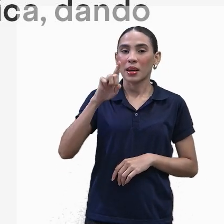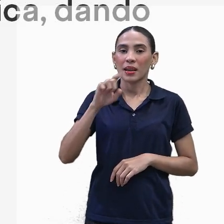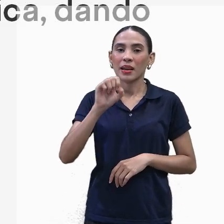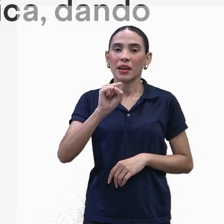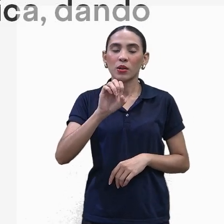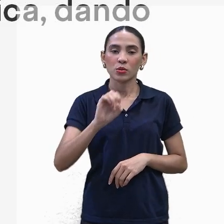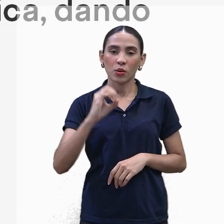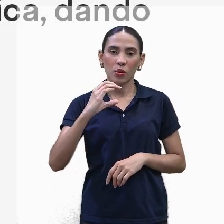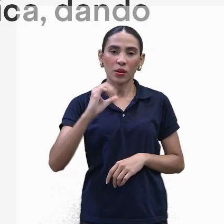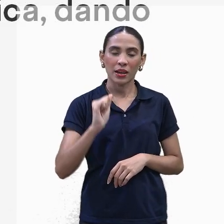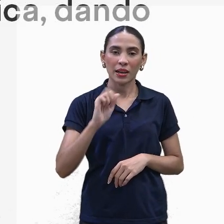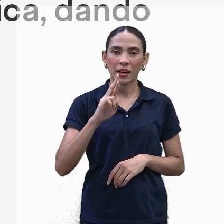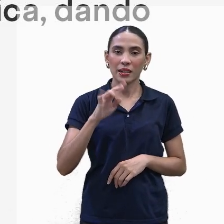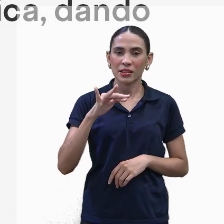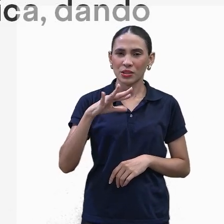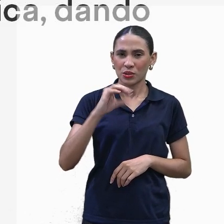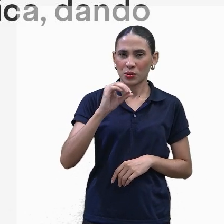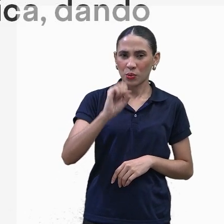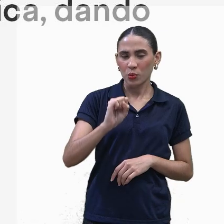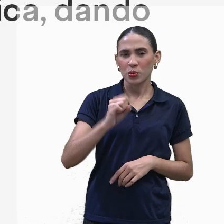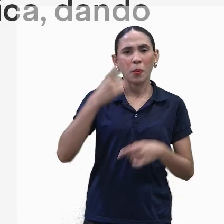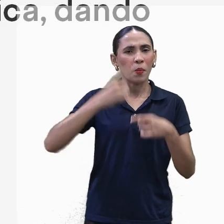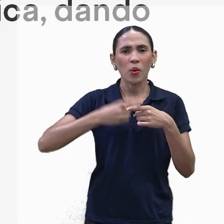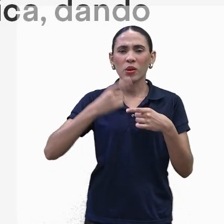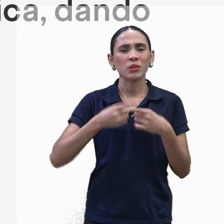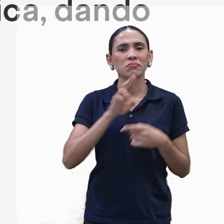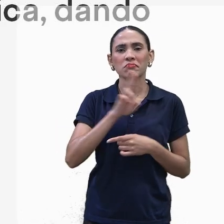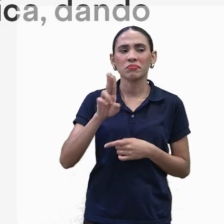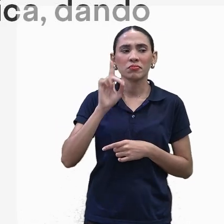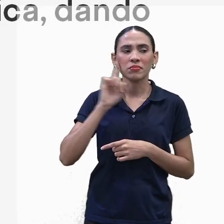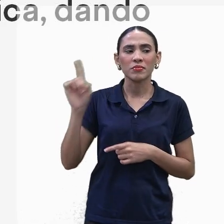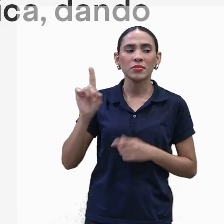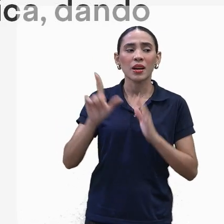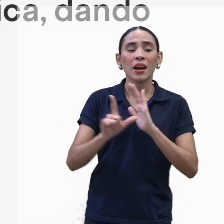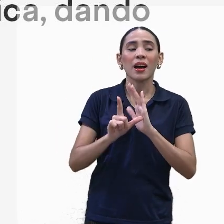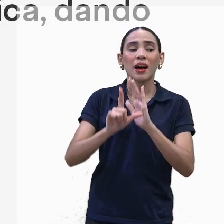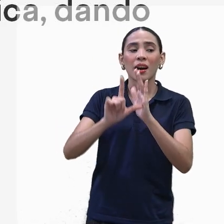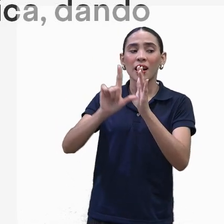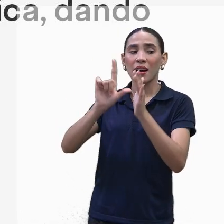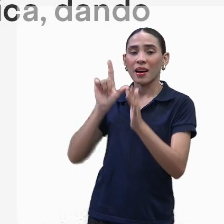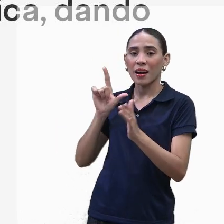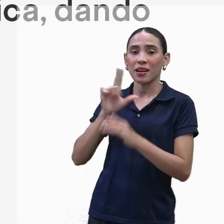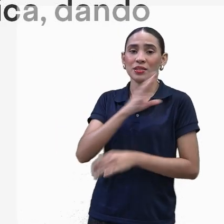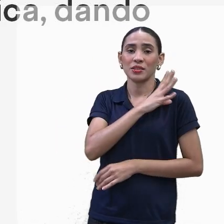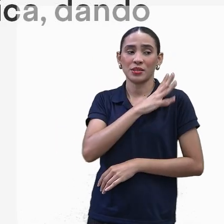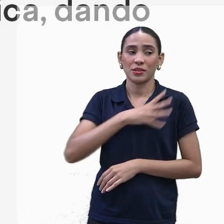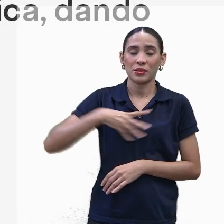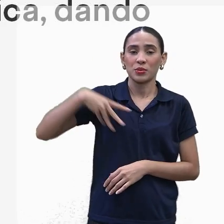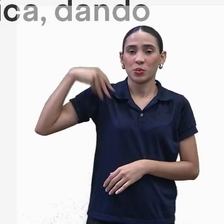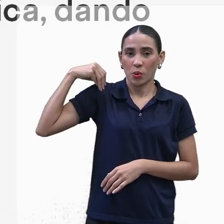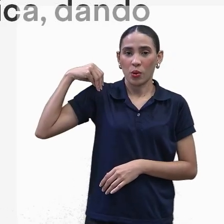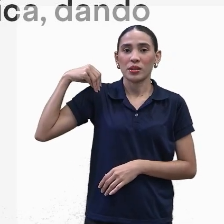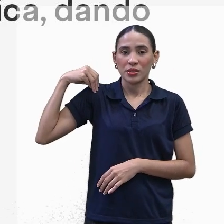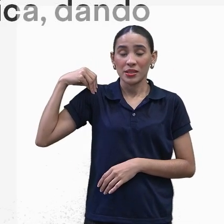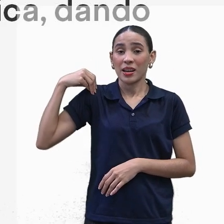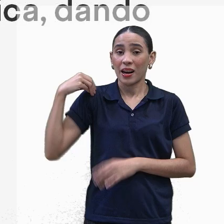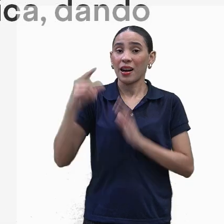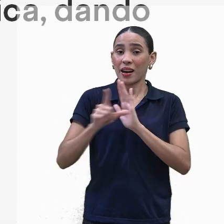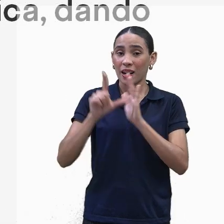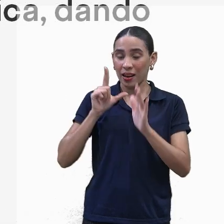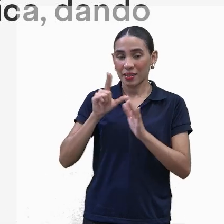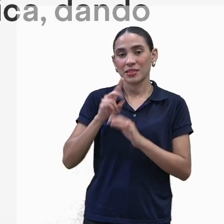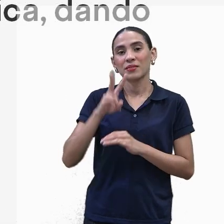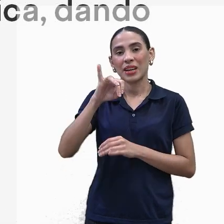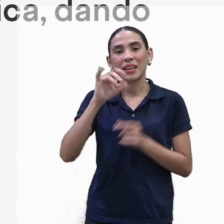pré-socráticos. O nome já diz tudo, né? Por que pré-socráticos? Porque eles vieram antes de Sócrates, que Sócrates é quem